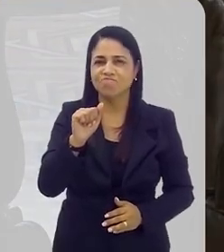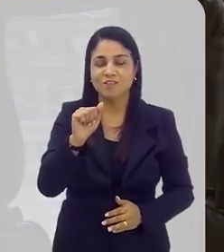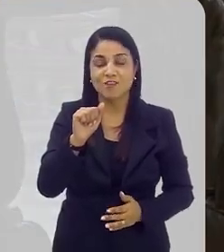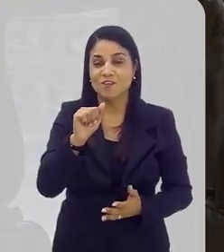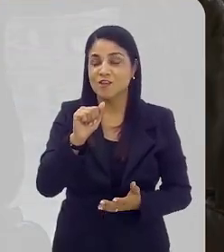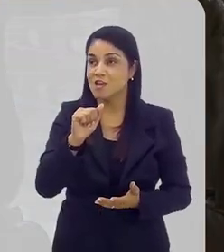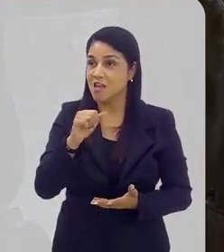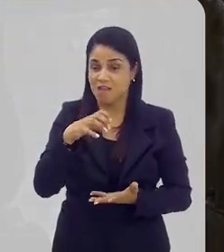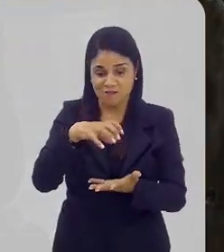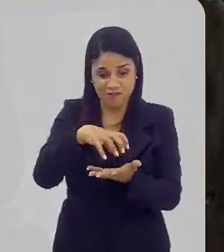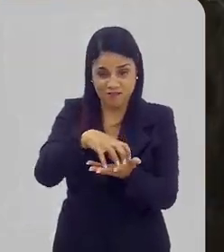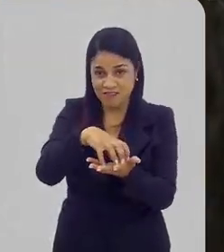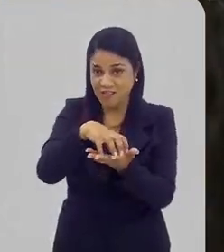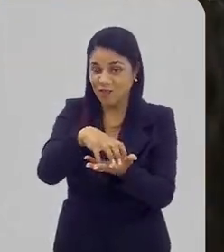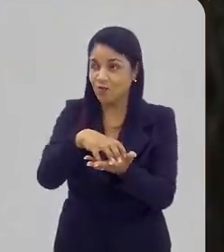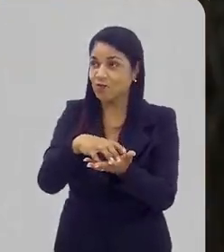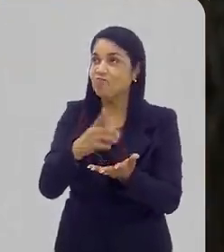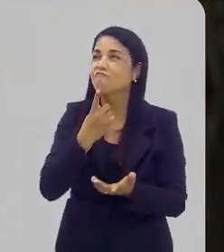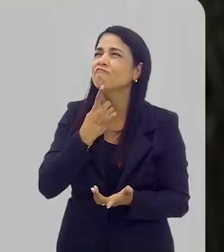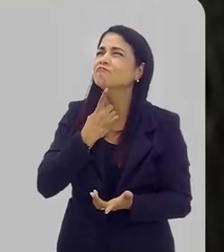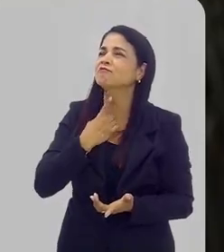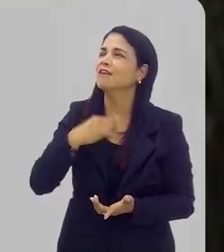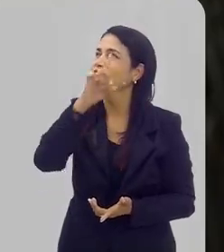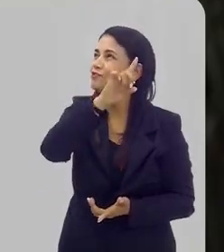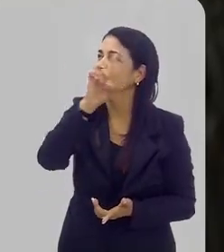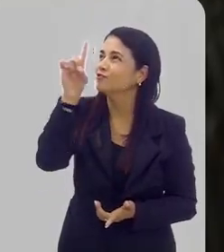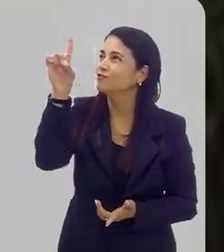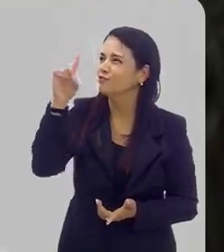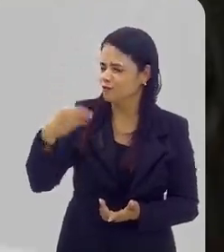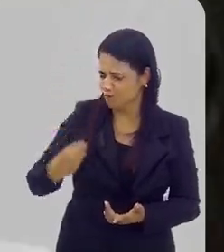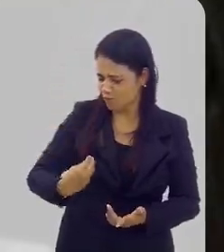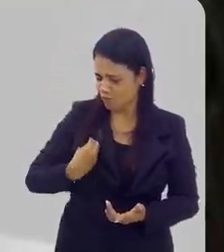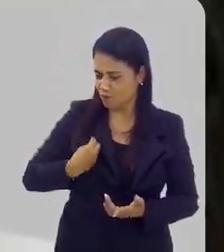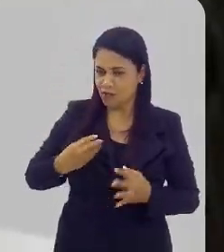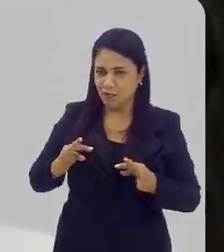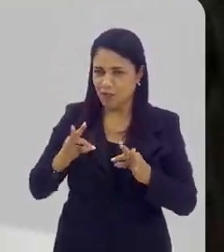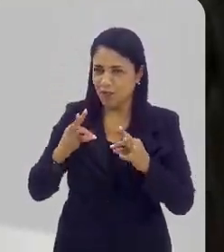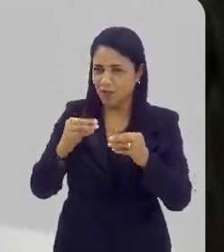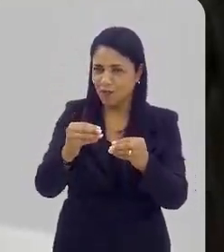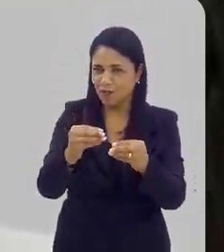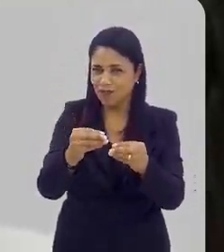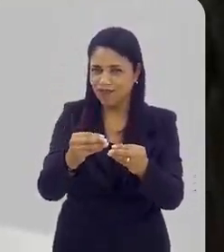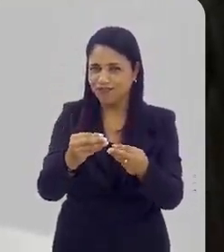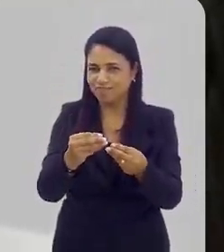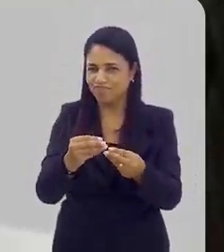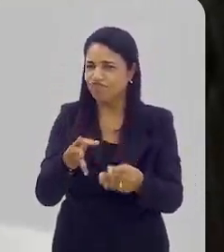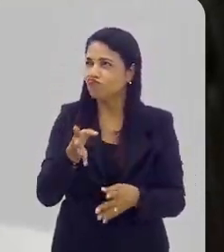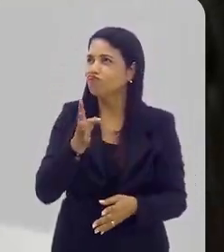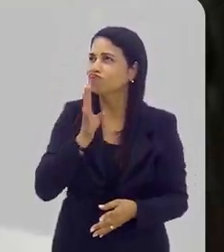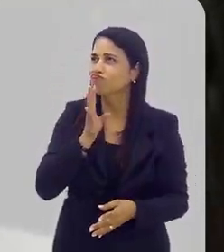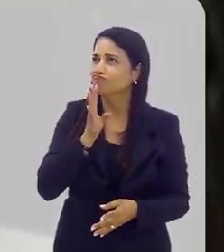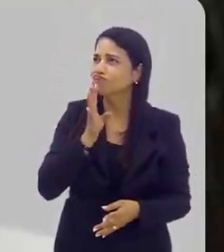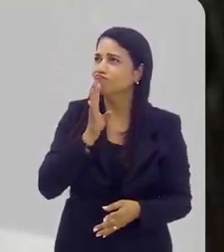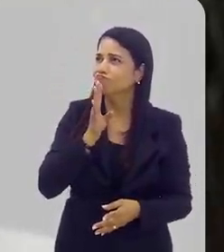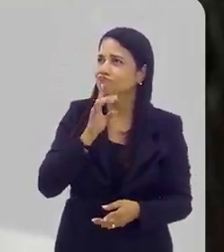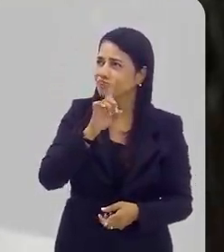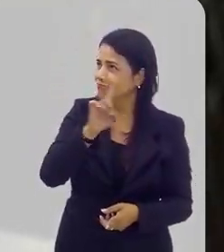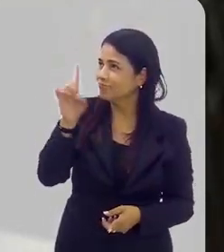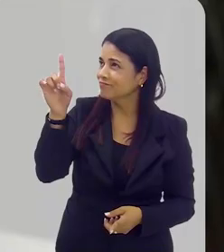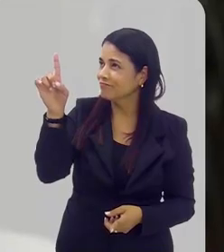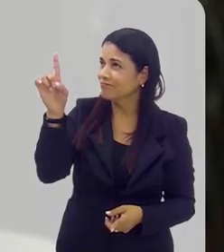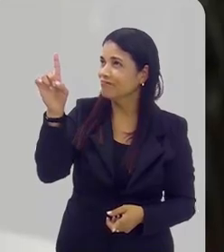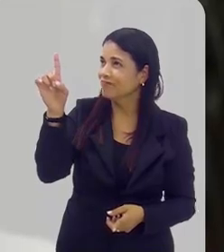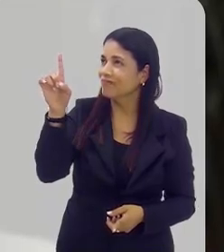Mas vale um dia no centro do teu querer, que toda a